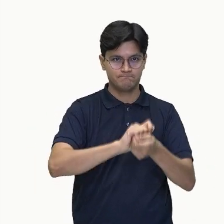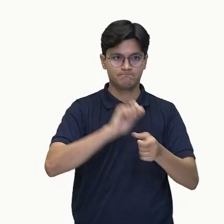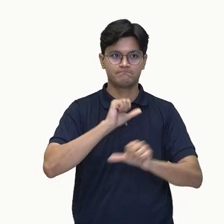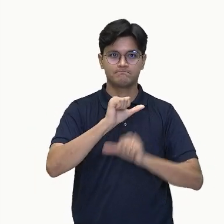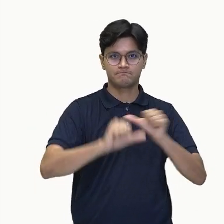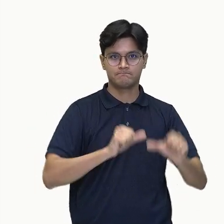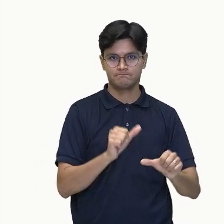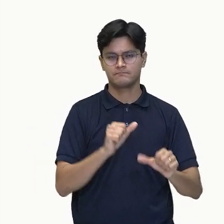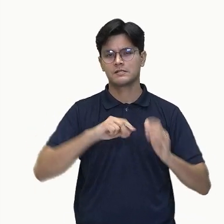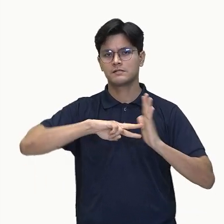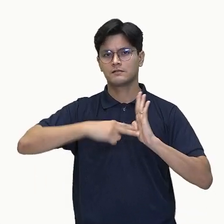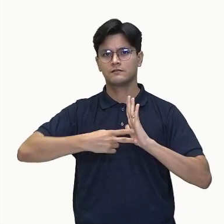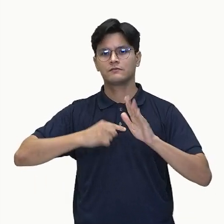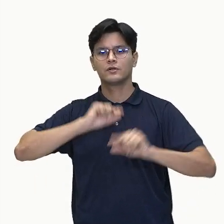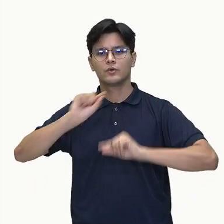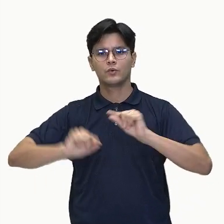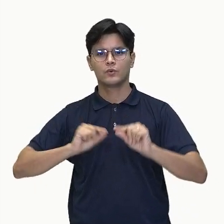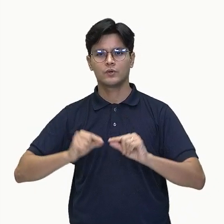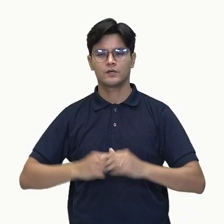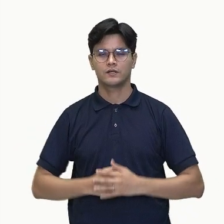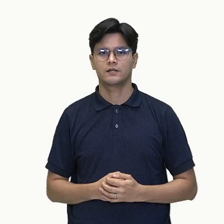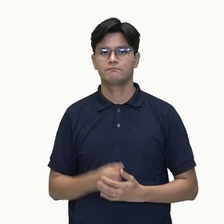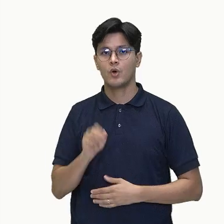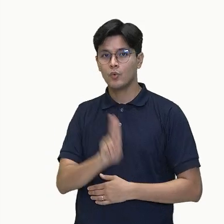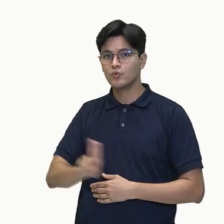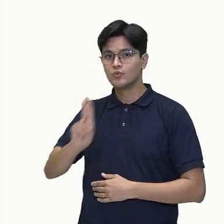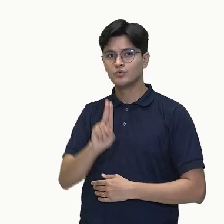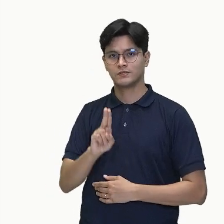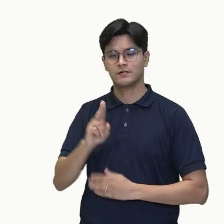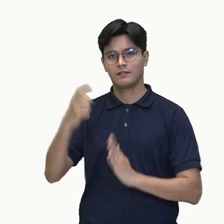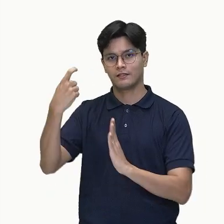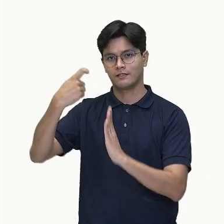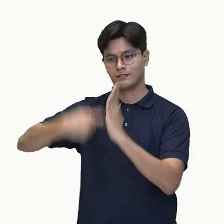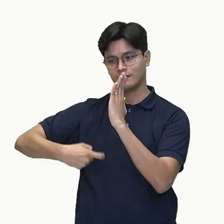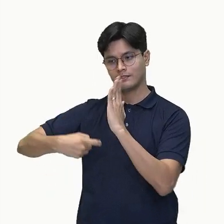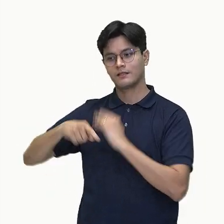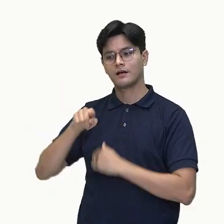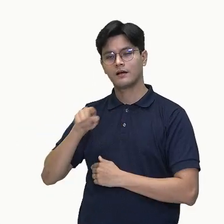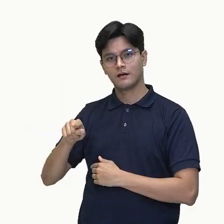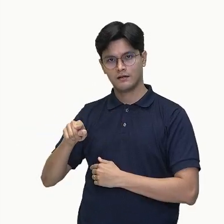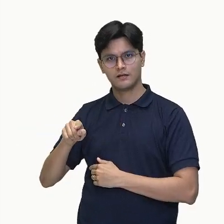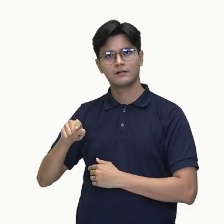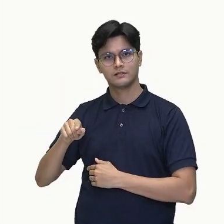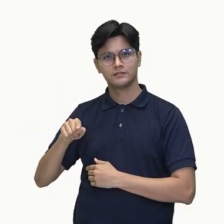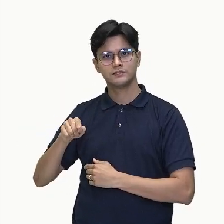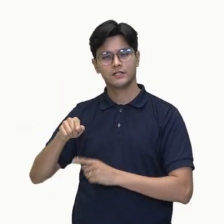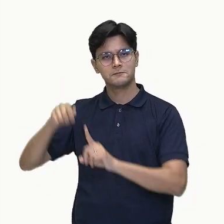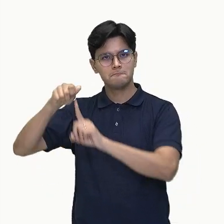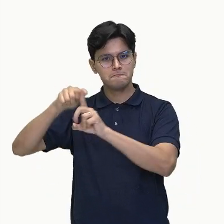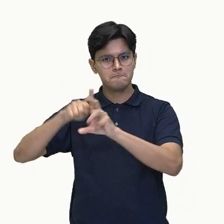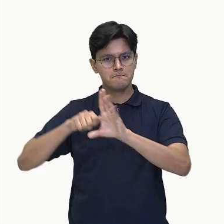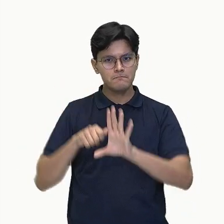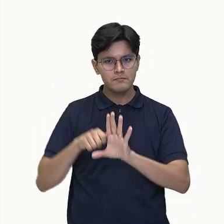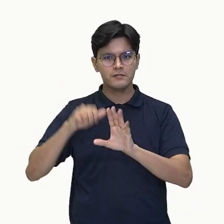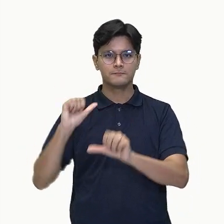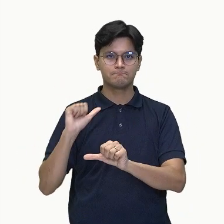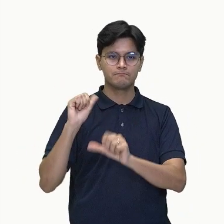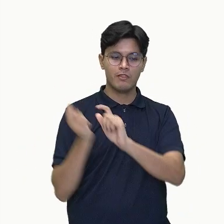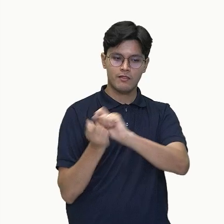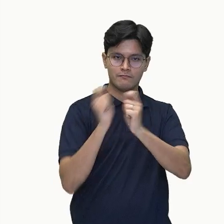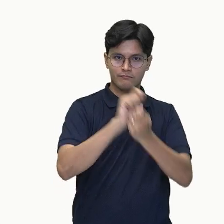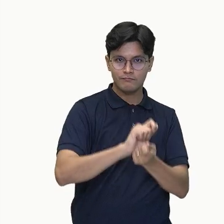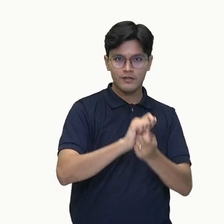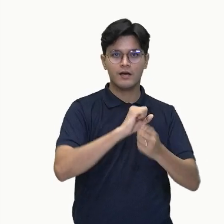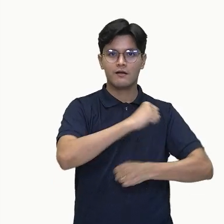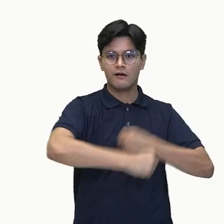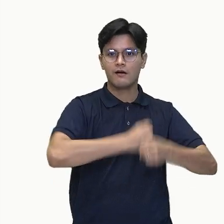vai transformar a taxa que está em mês em anos, ou você vai transformar o tempo que está em anos em meses.